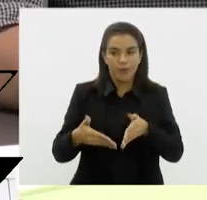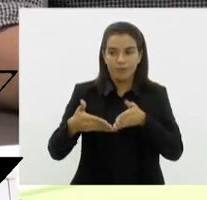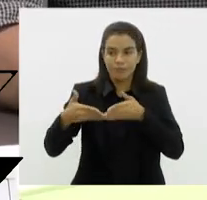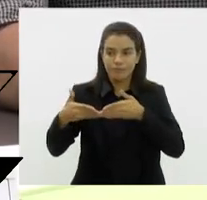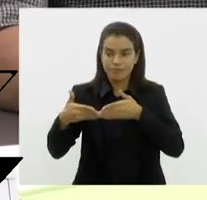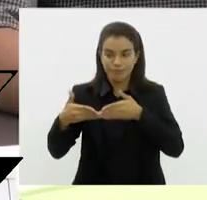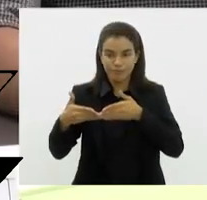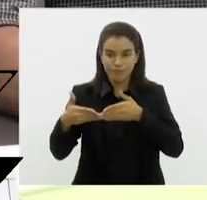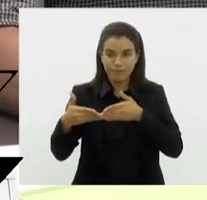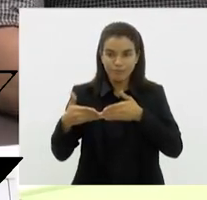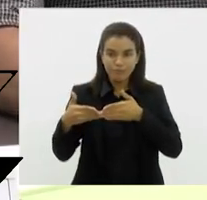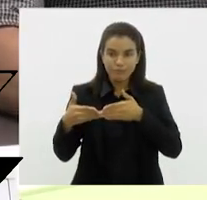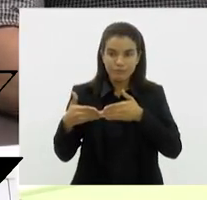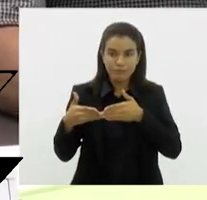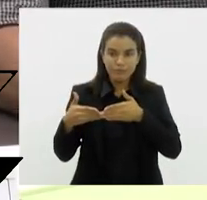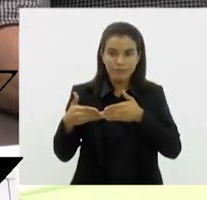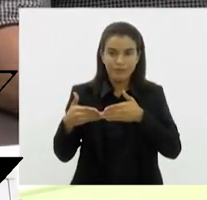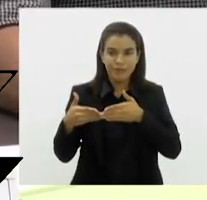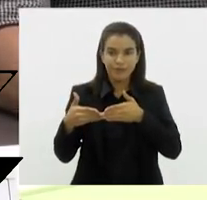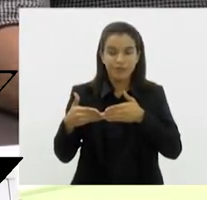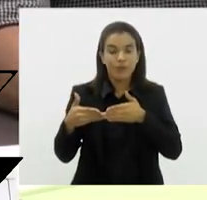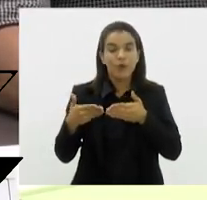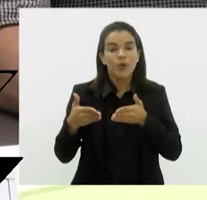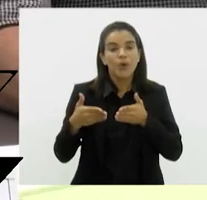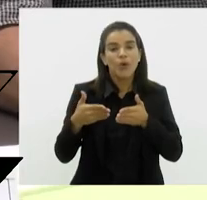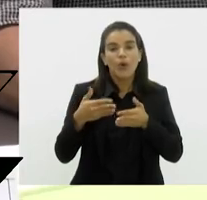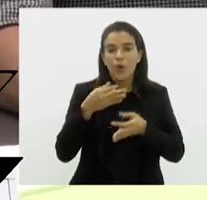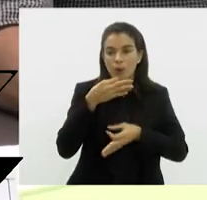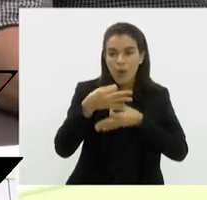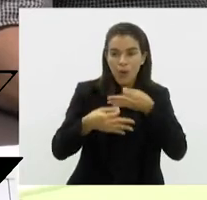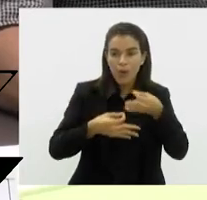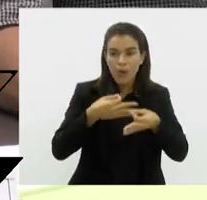dizer, o vosso parecer